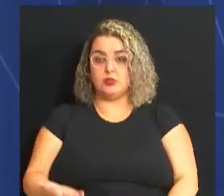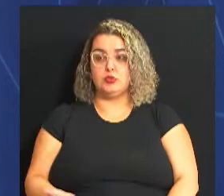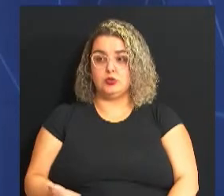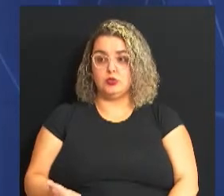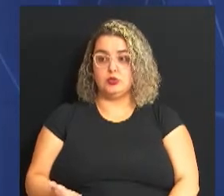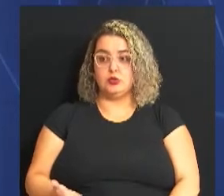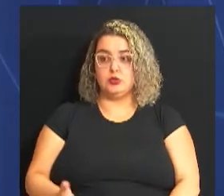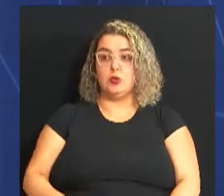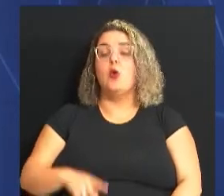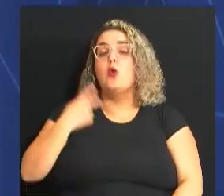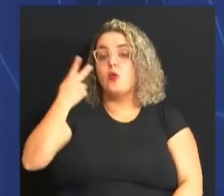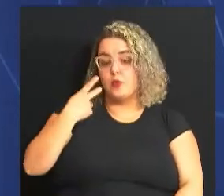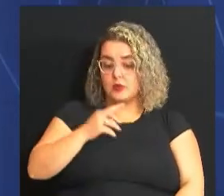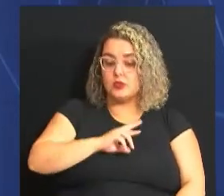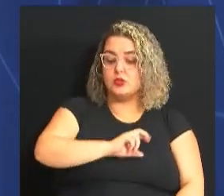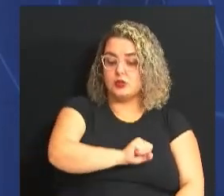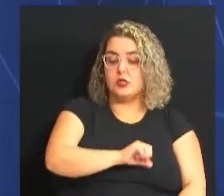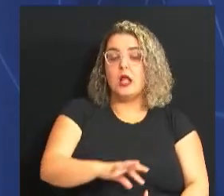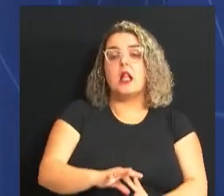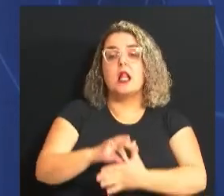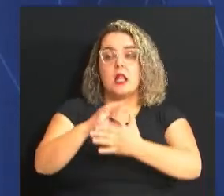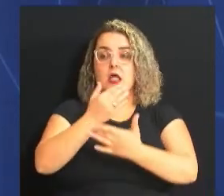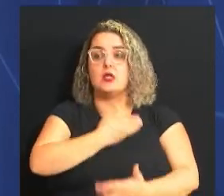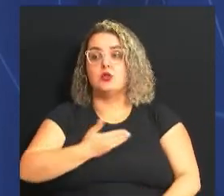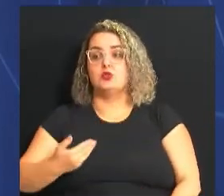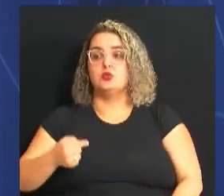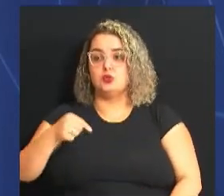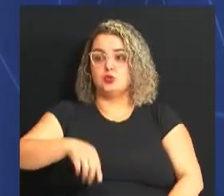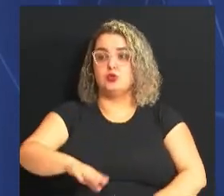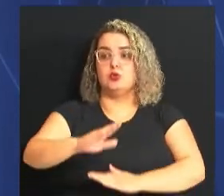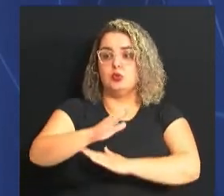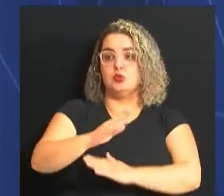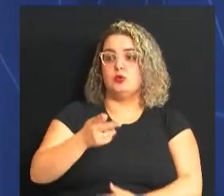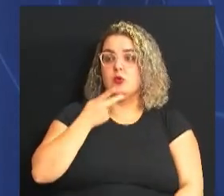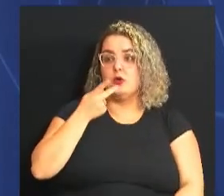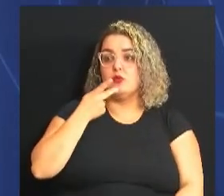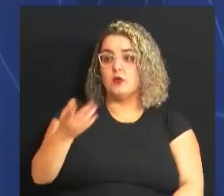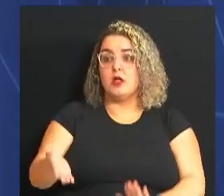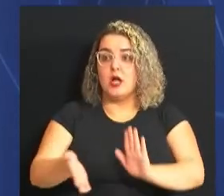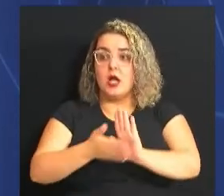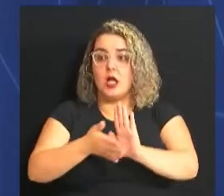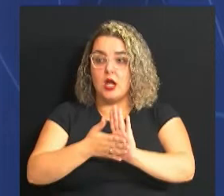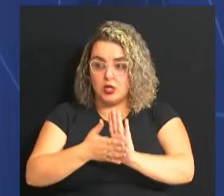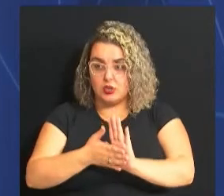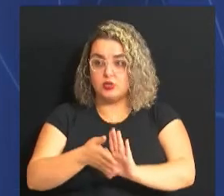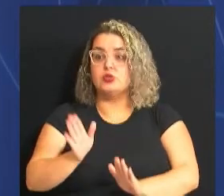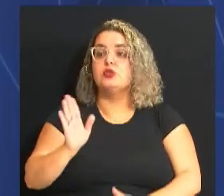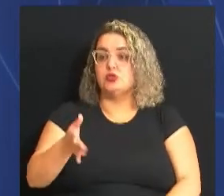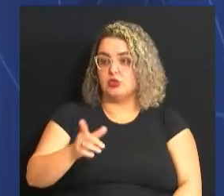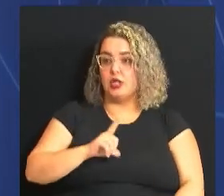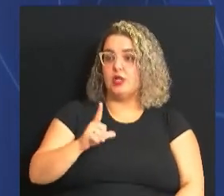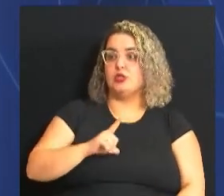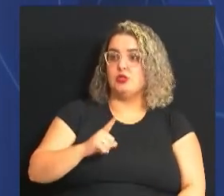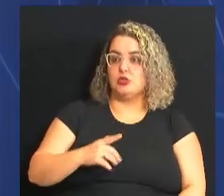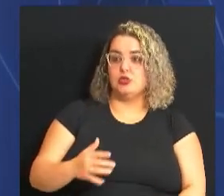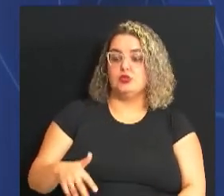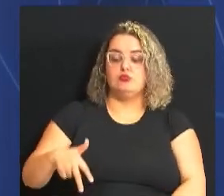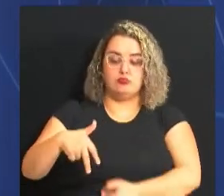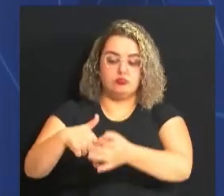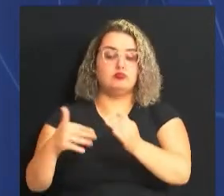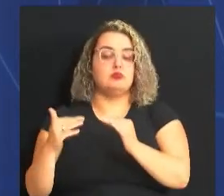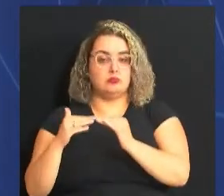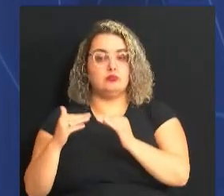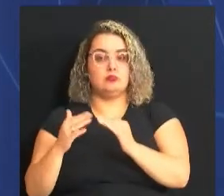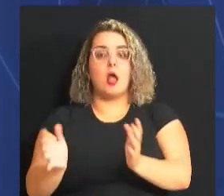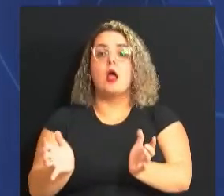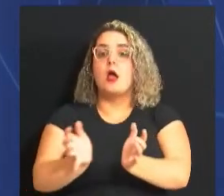Luiz Rossini, líder de governo aqui na Câmara, comentou a proposta que já havia tido um parecer favorável da